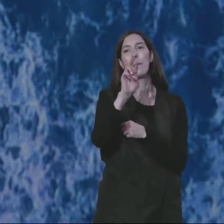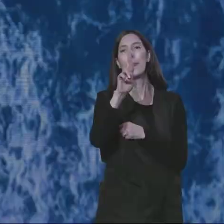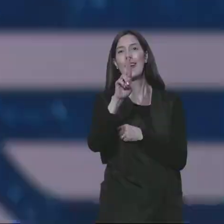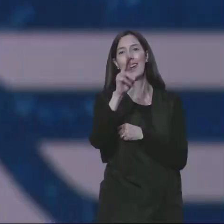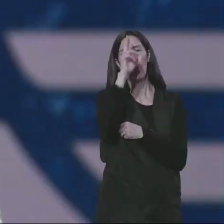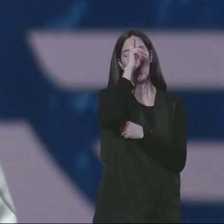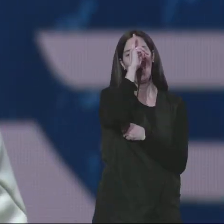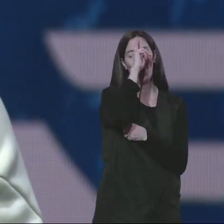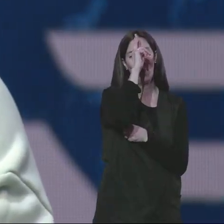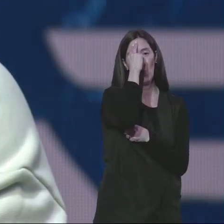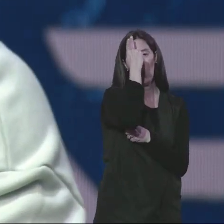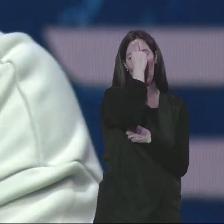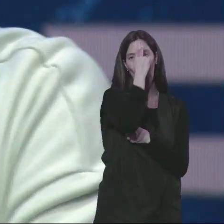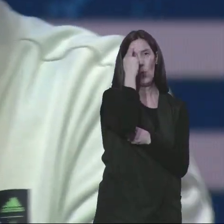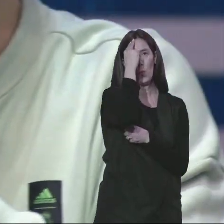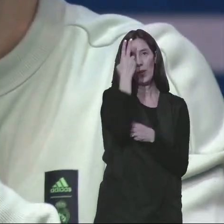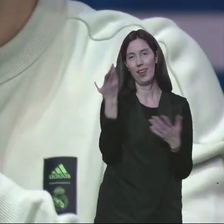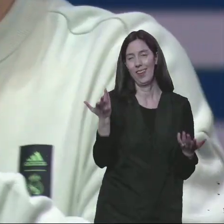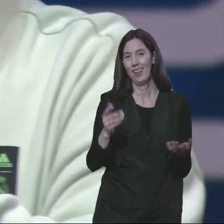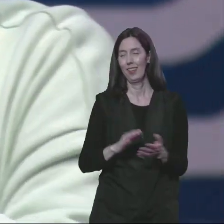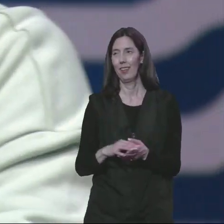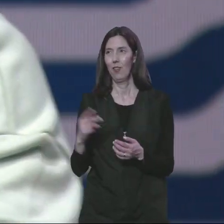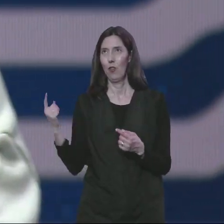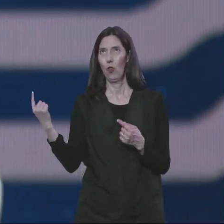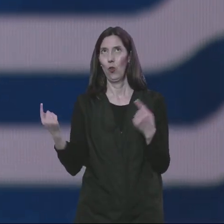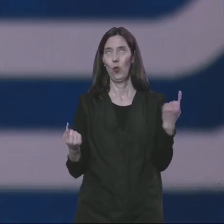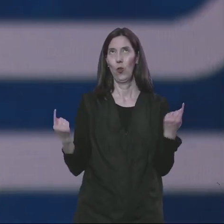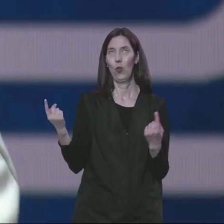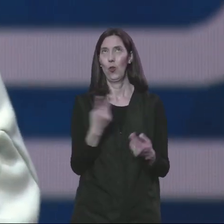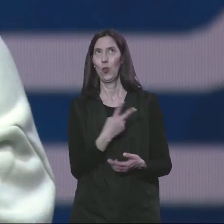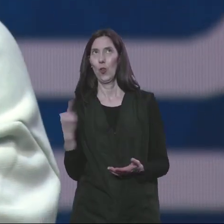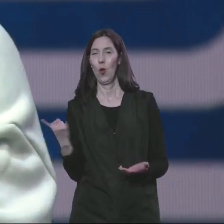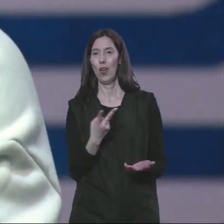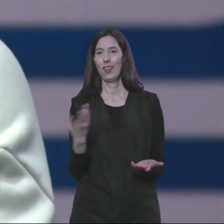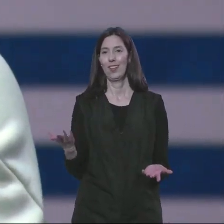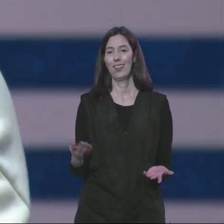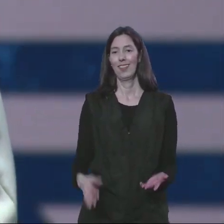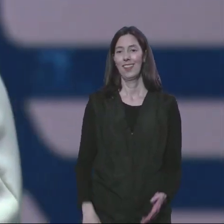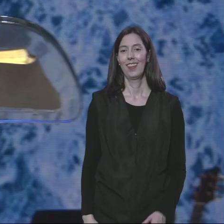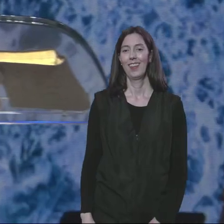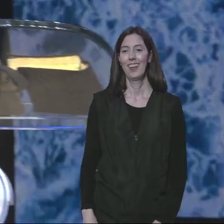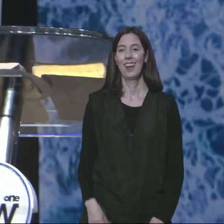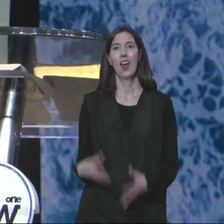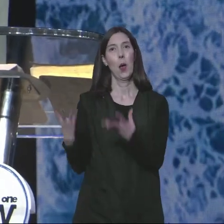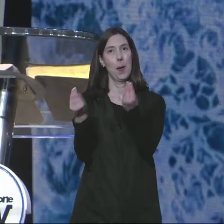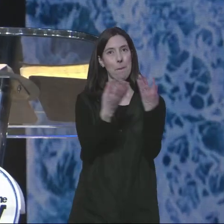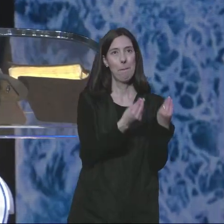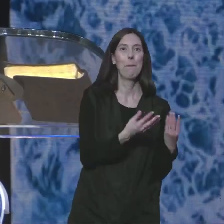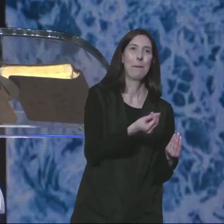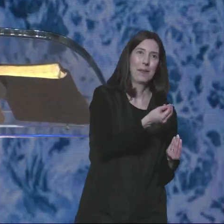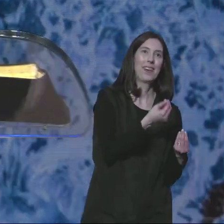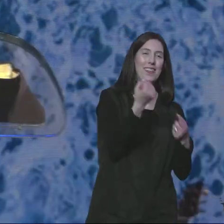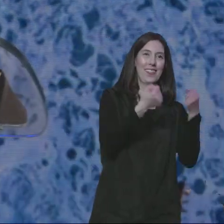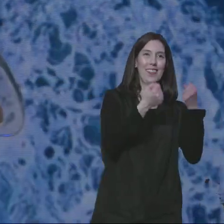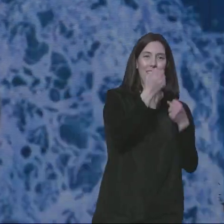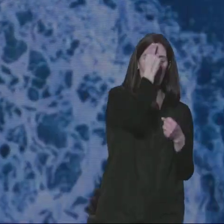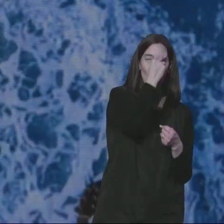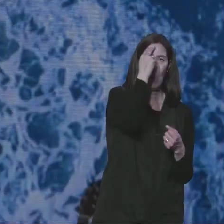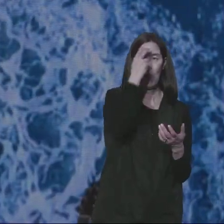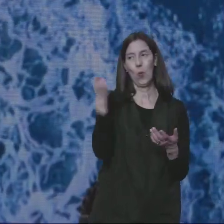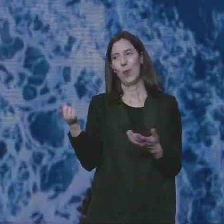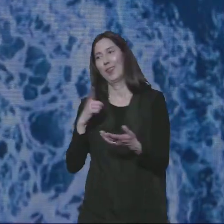Talvez os dois, né? Já peguei muito Uber de engenheiro, né? Mas isso é outro